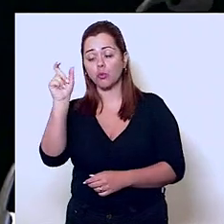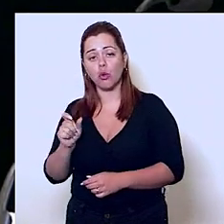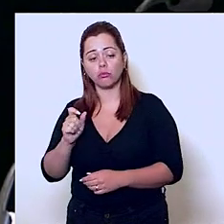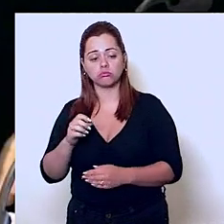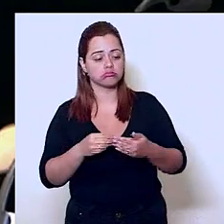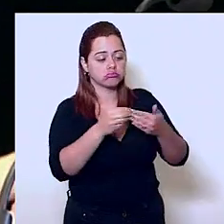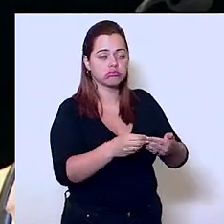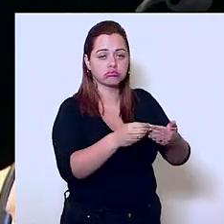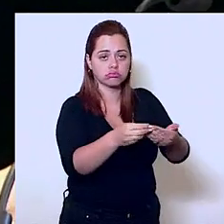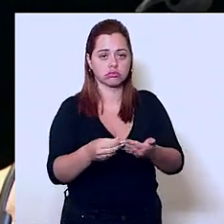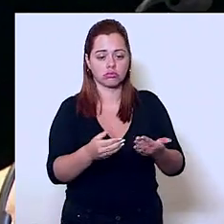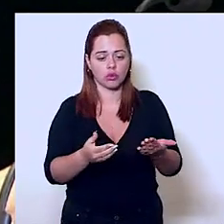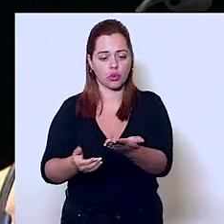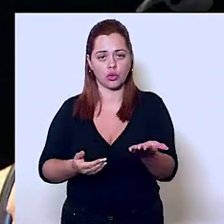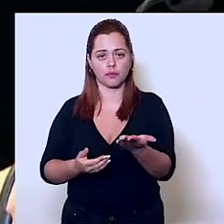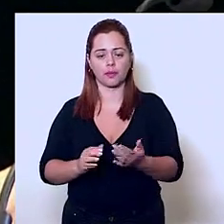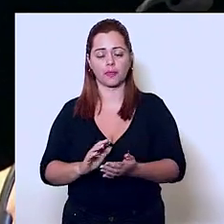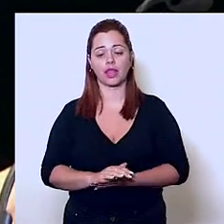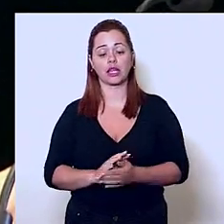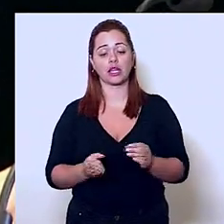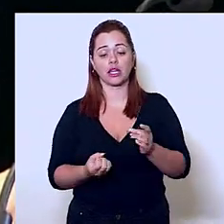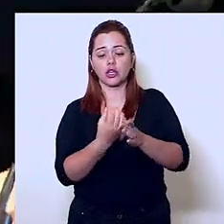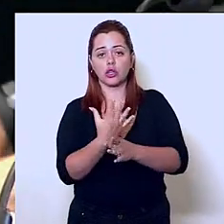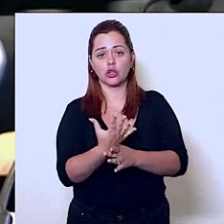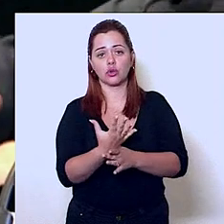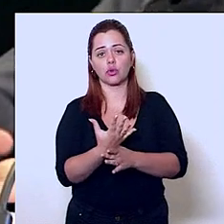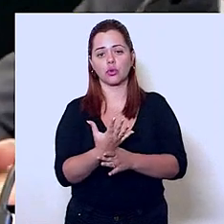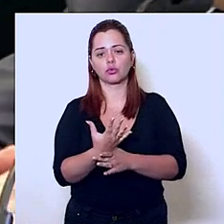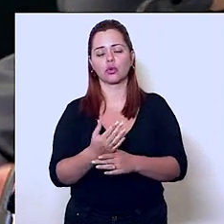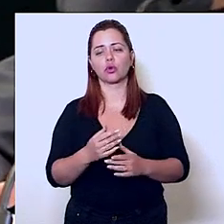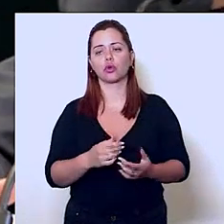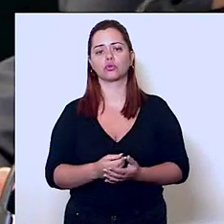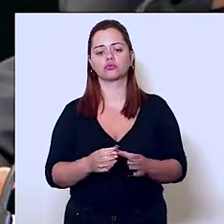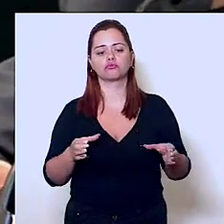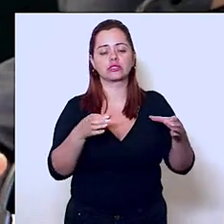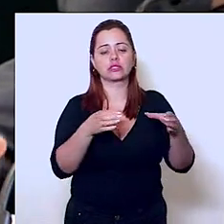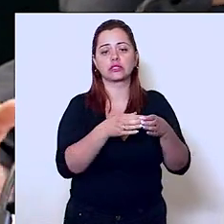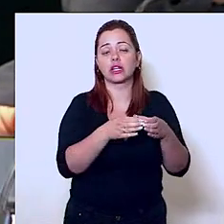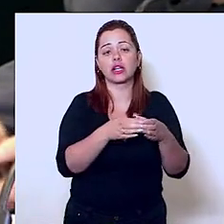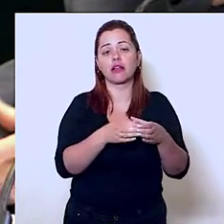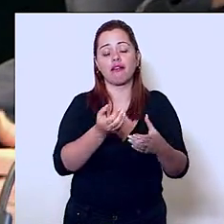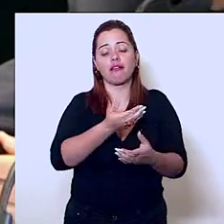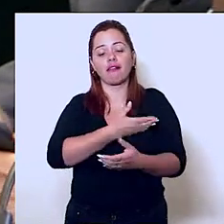de gente, para além das formalidades, que a certa altura o Arafat falou, contou, vou confidenciar o senhor a ver uma